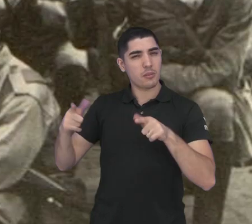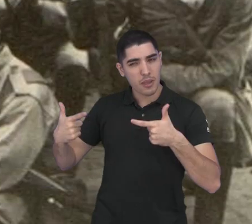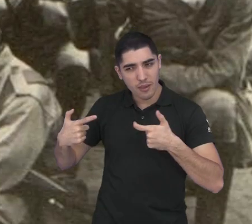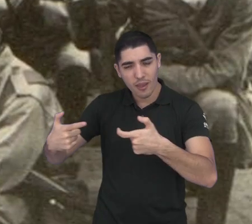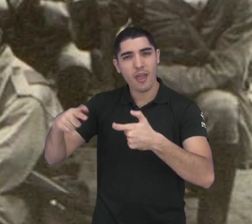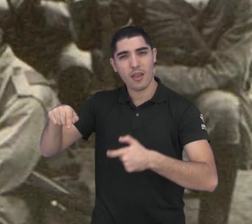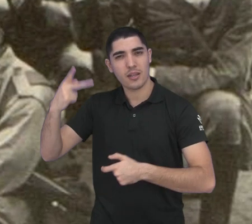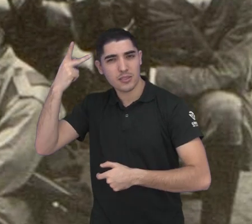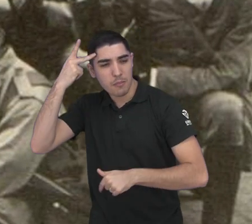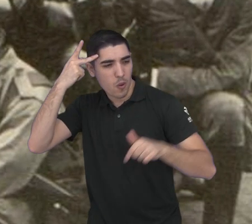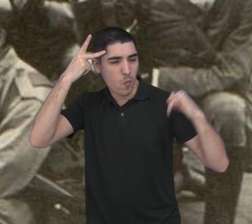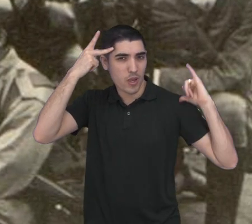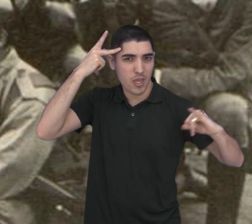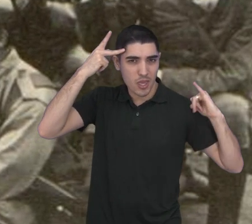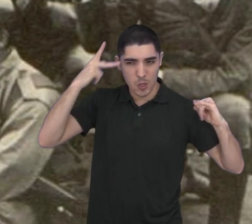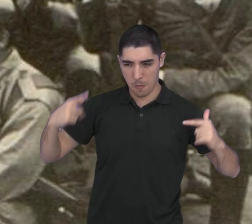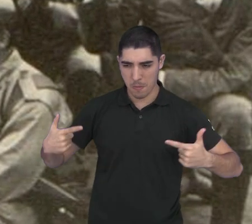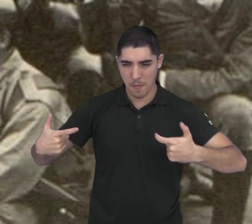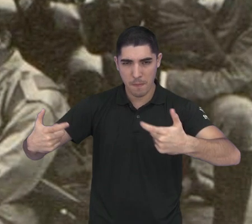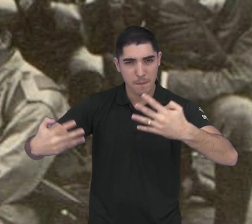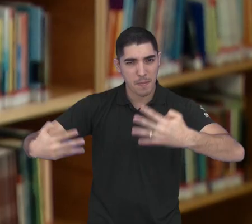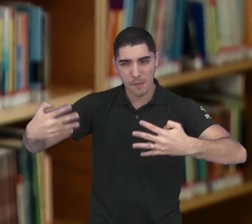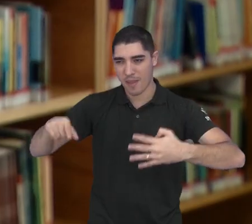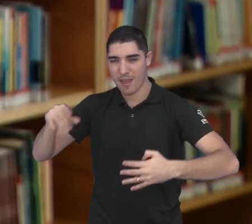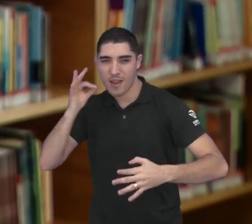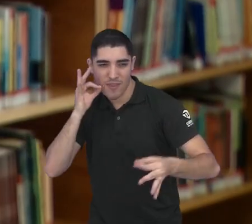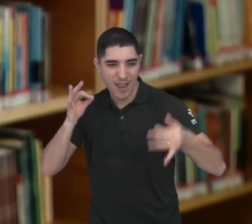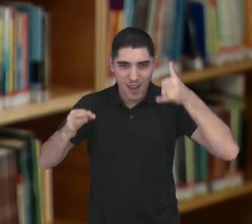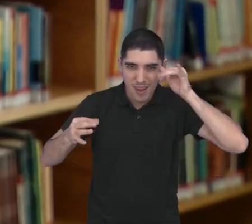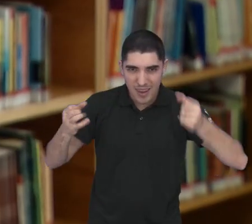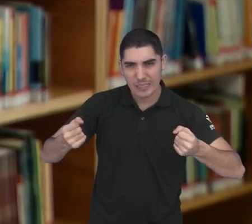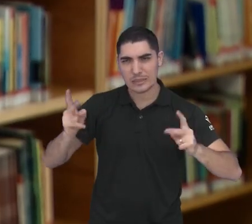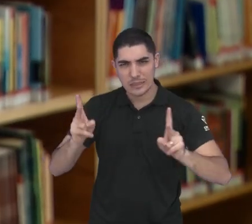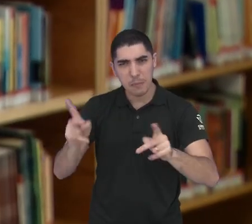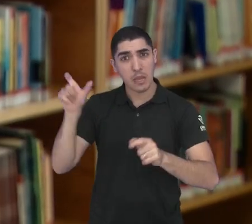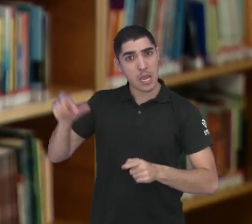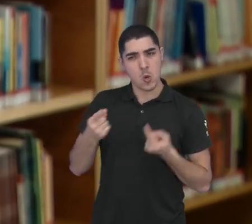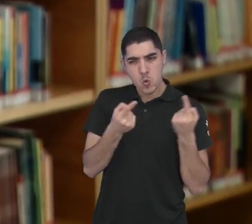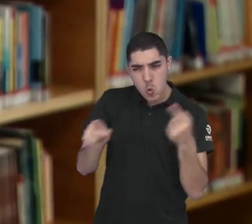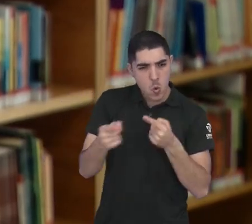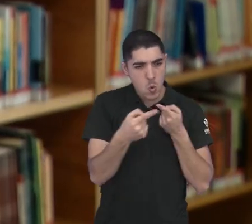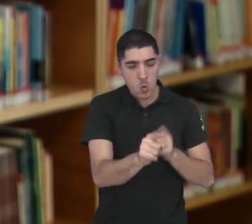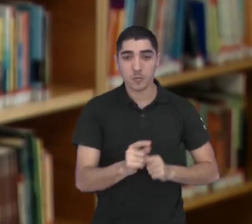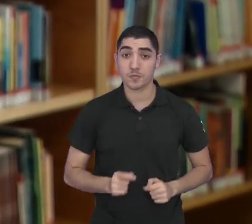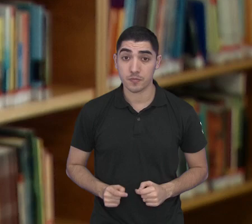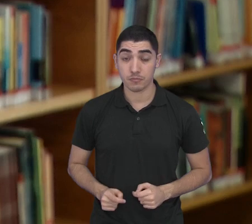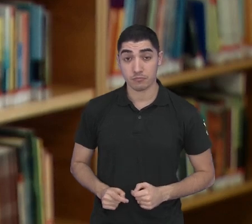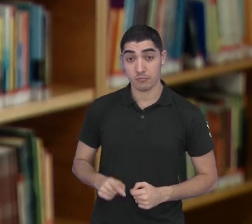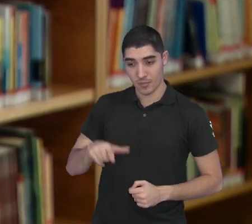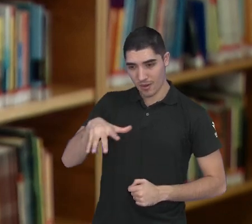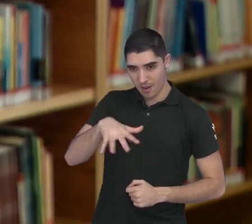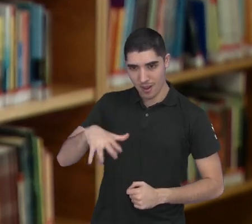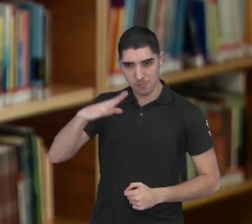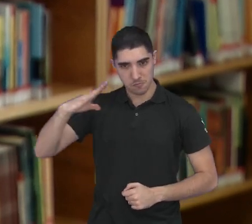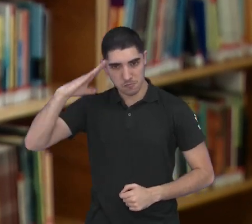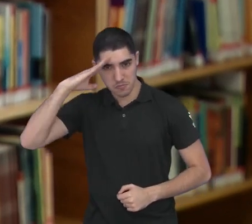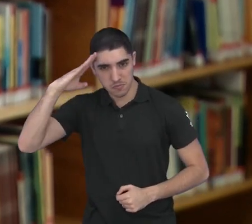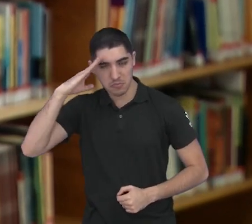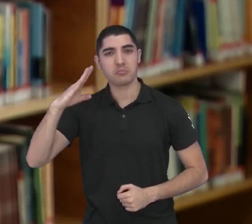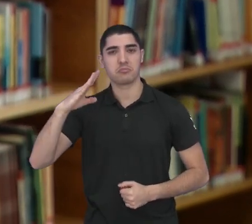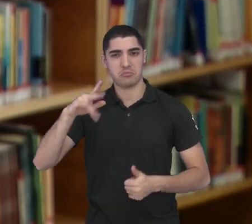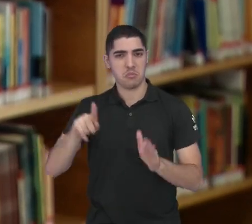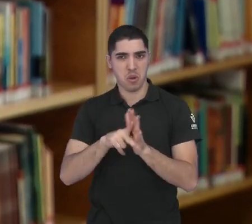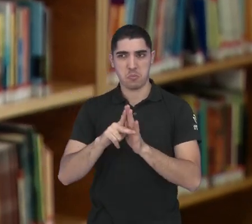movimento tenentista foi uma das frentes de oposição. E esse setor, né, do Exército, os tenentes, que são militares